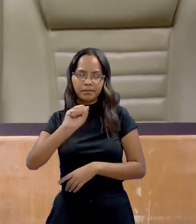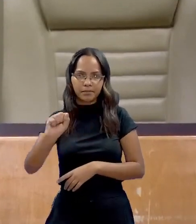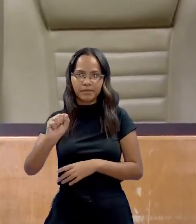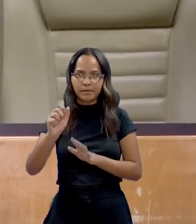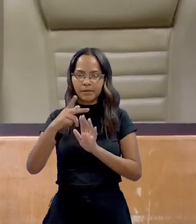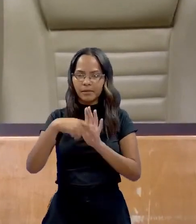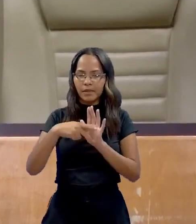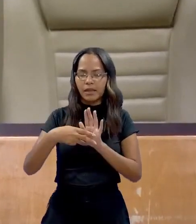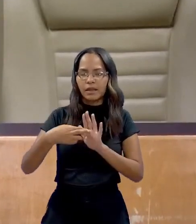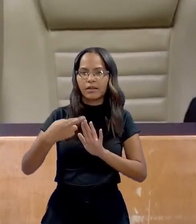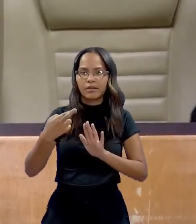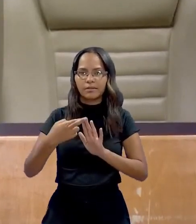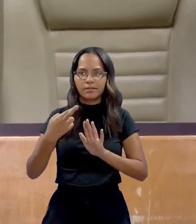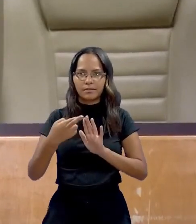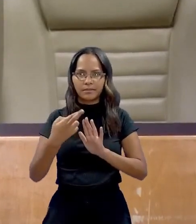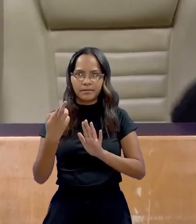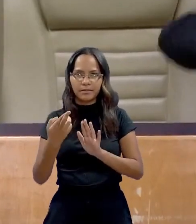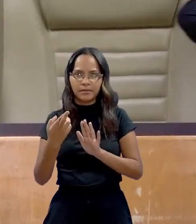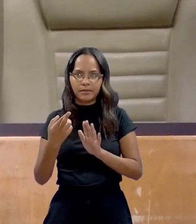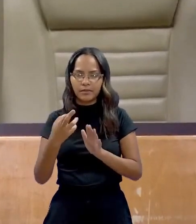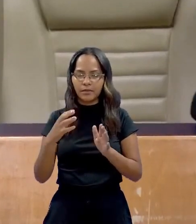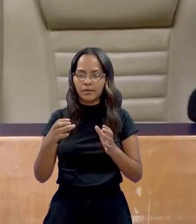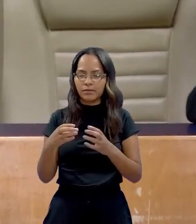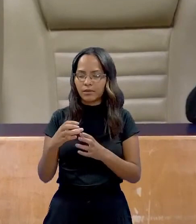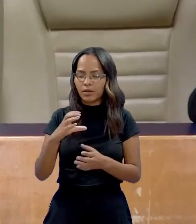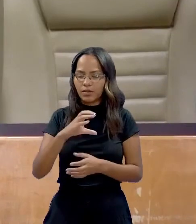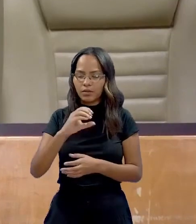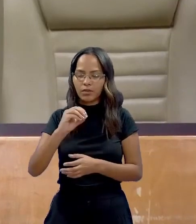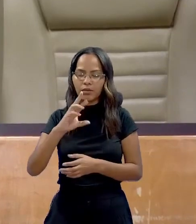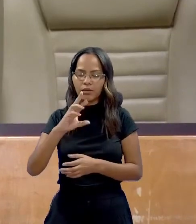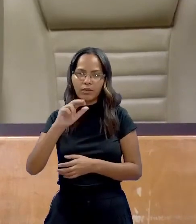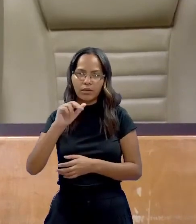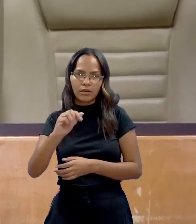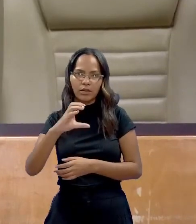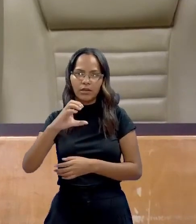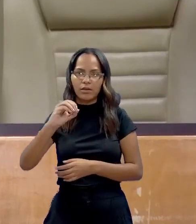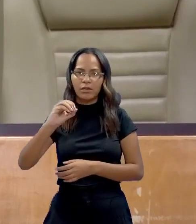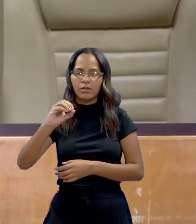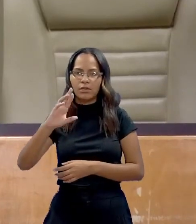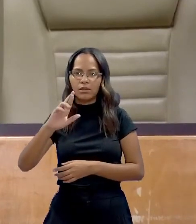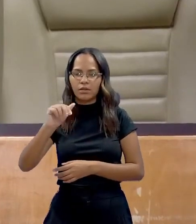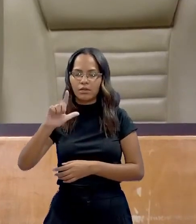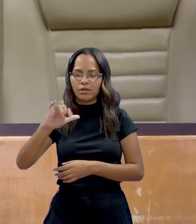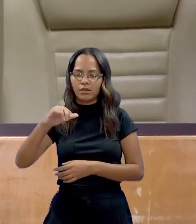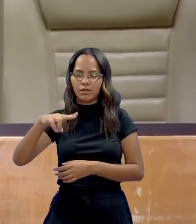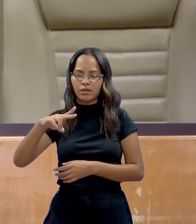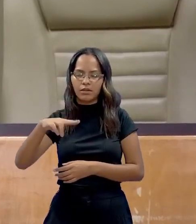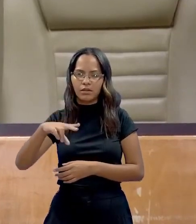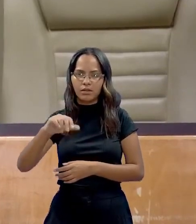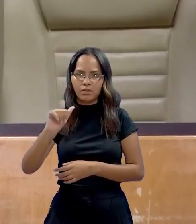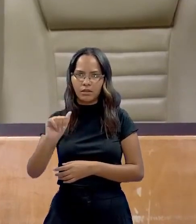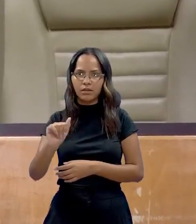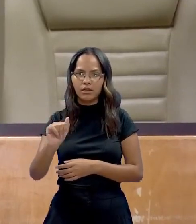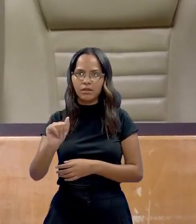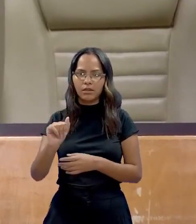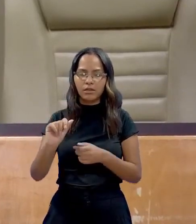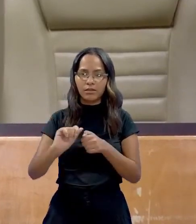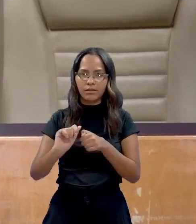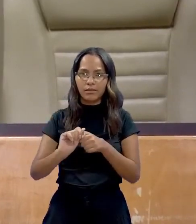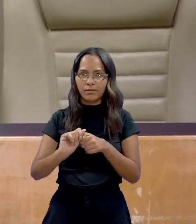institui a comenda Cora Coralina a ser conferida aos profissionais de educação que tenham demonstrado